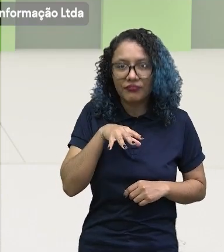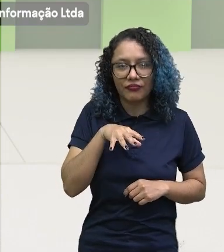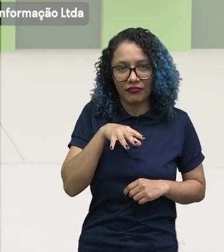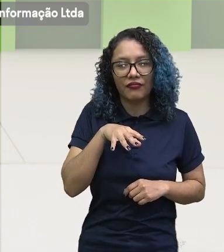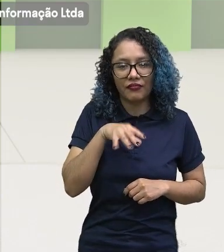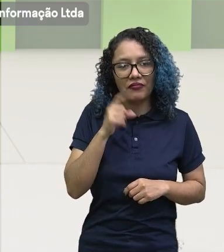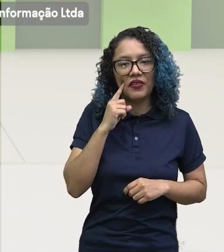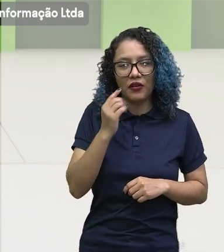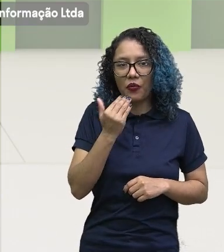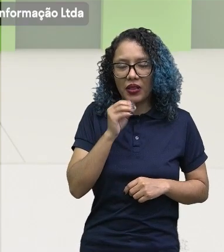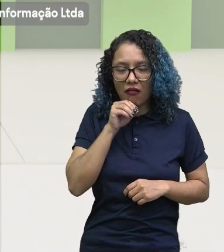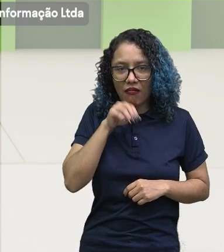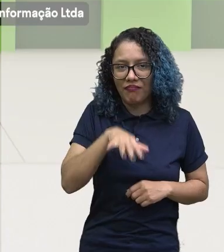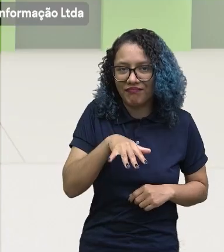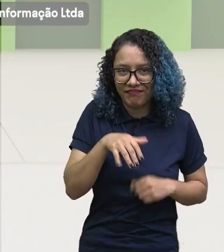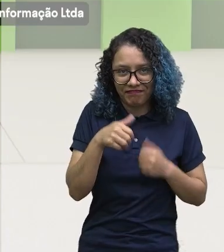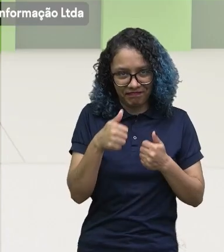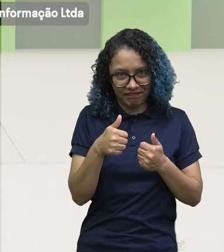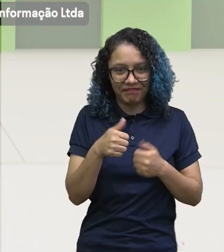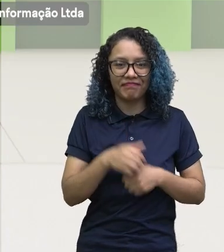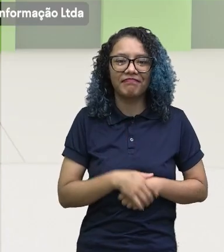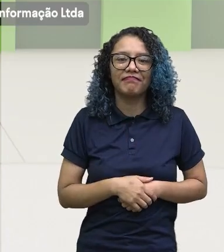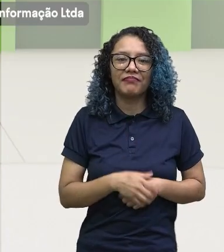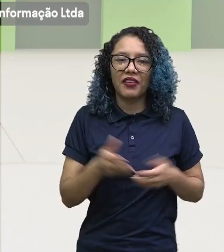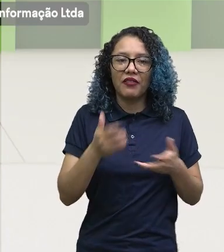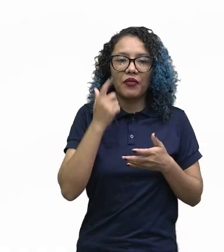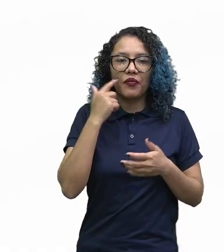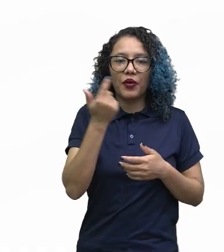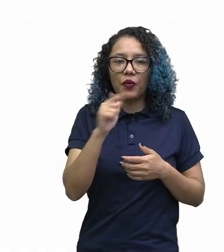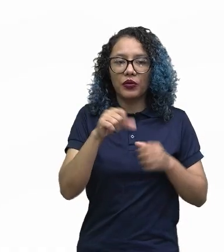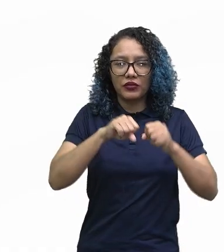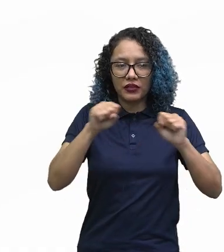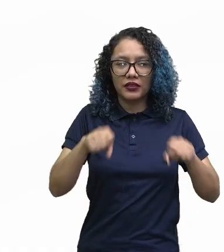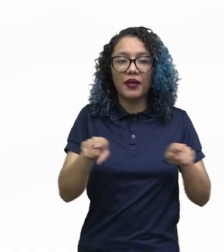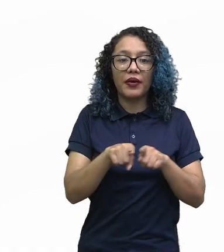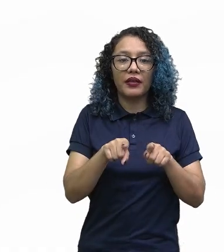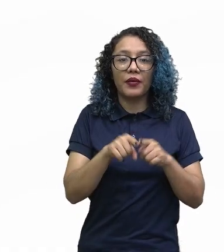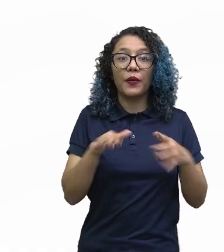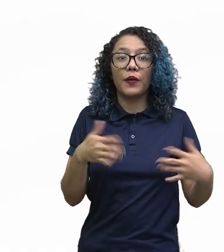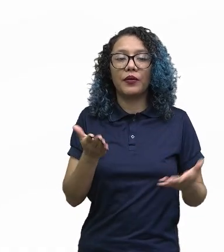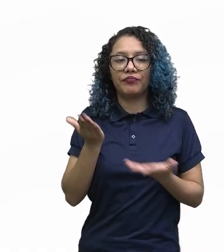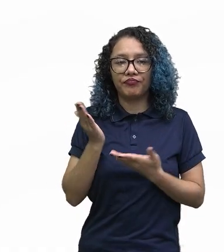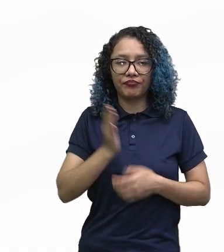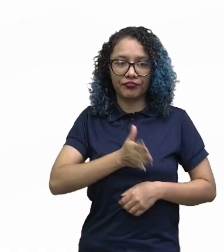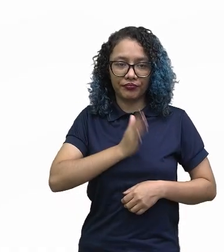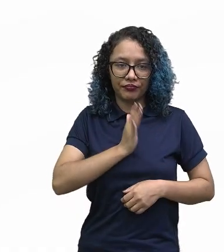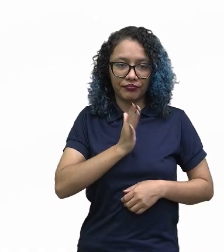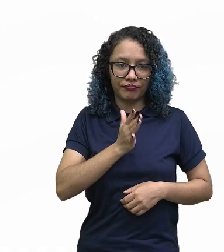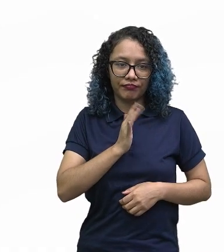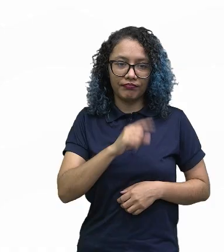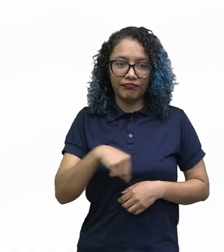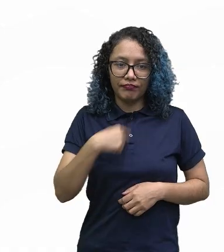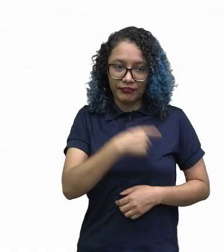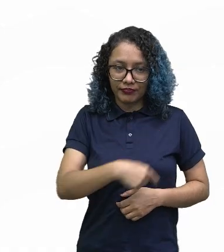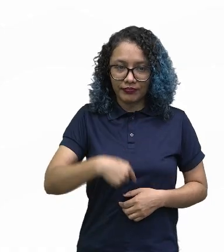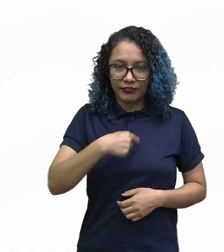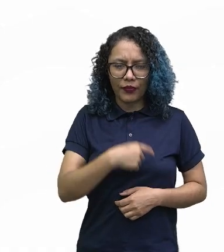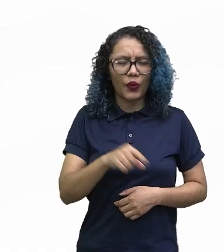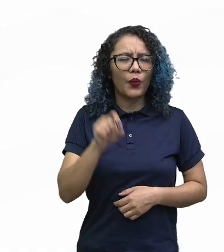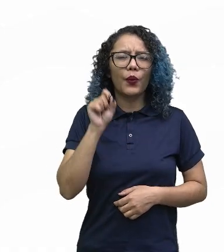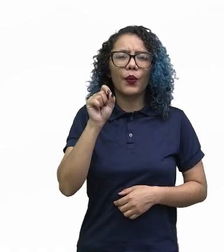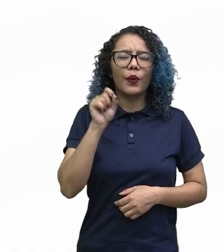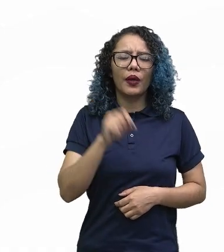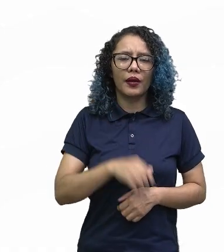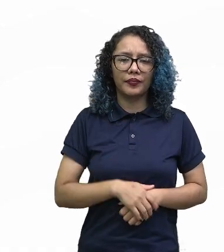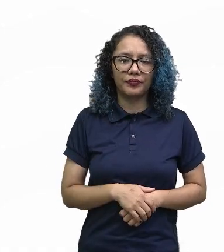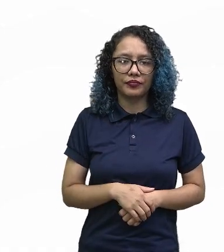alimento ali do local errado, certo? Vamos observar agora um outro sistema, que é o sistema cardiovascular. O sistema